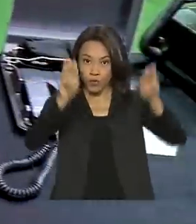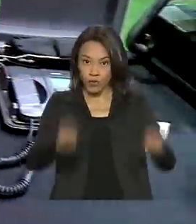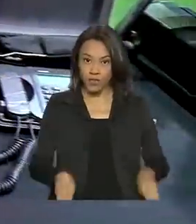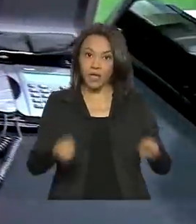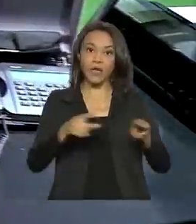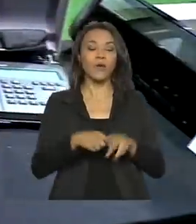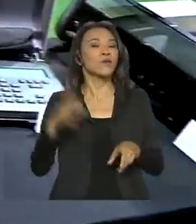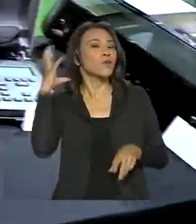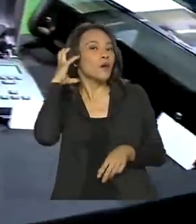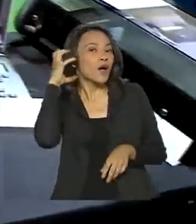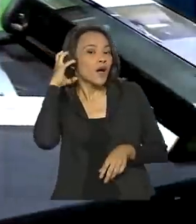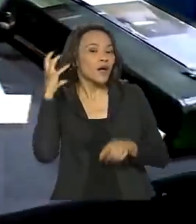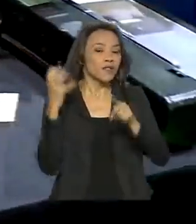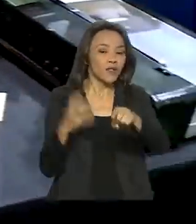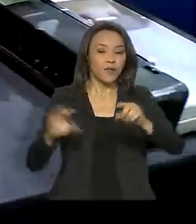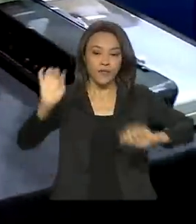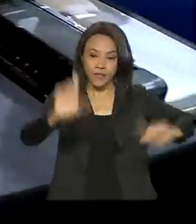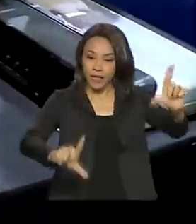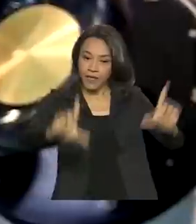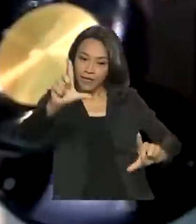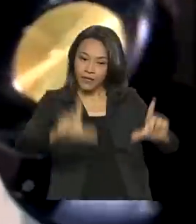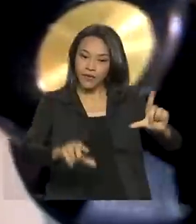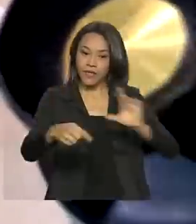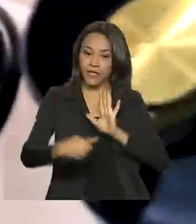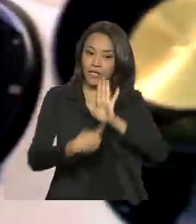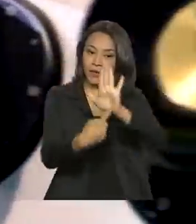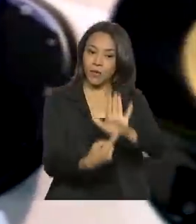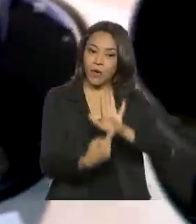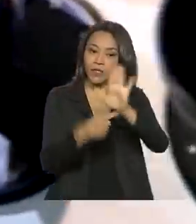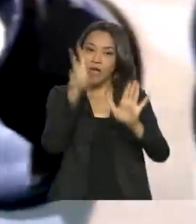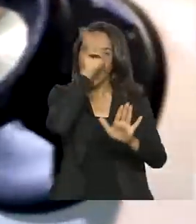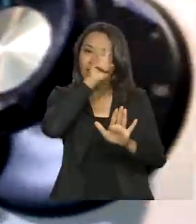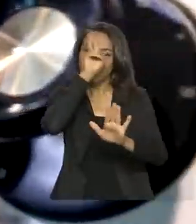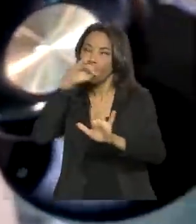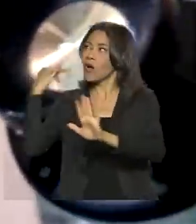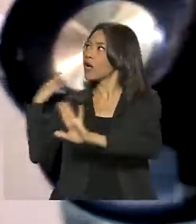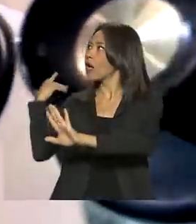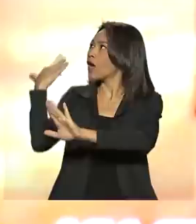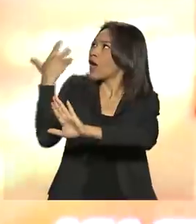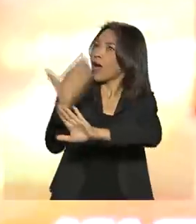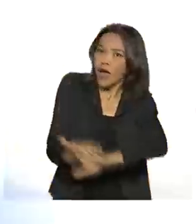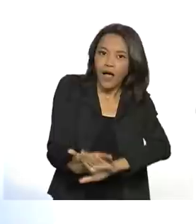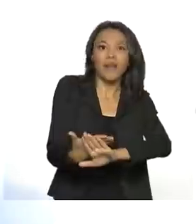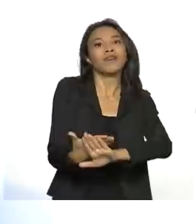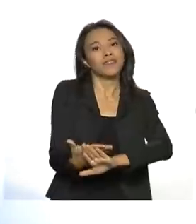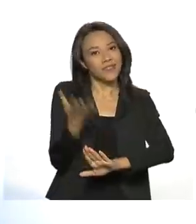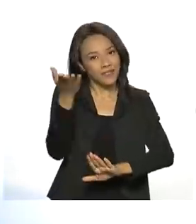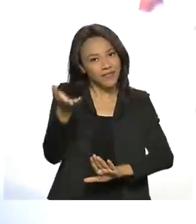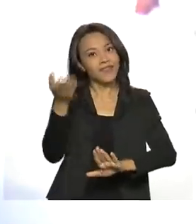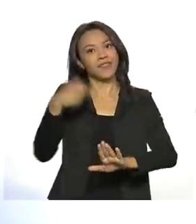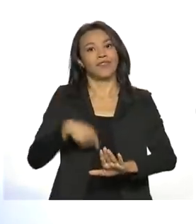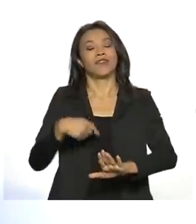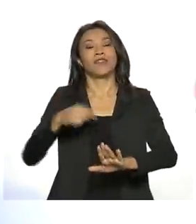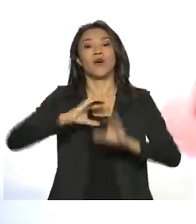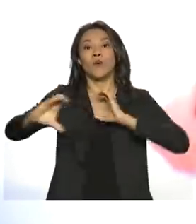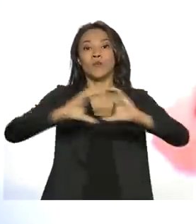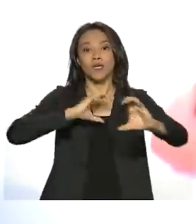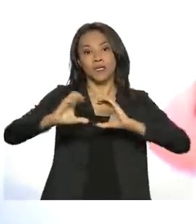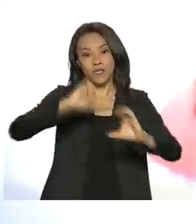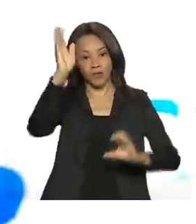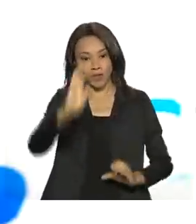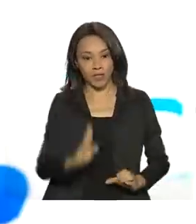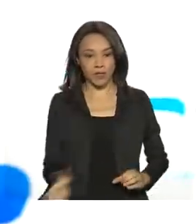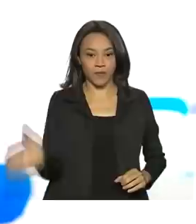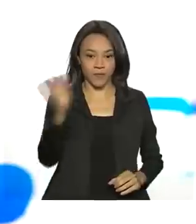com peças de acervo que remetem à história da comunicação pública no país. Tem muita coisa interessante. Quando você busca